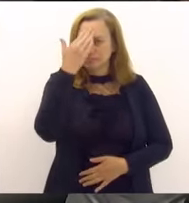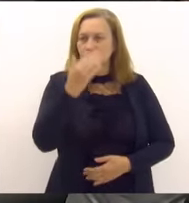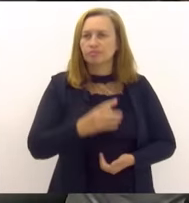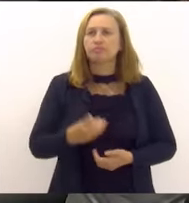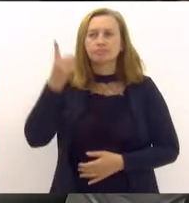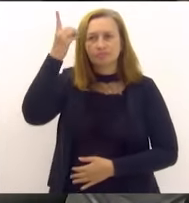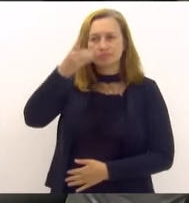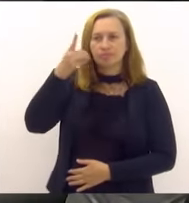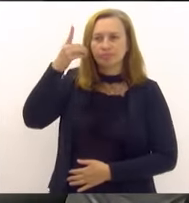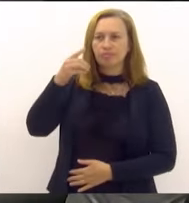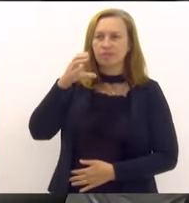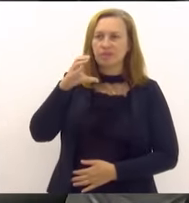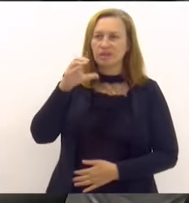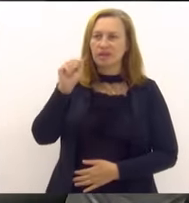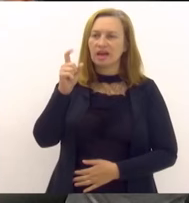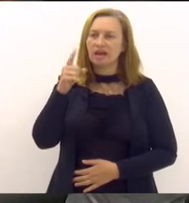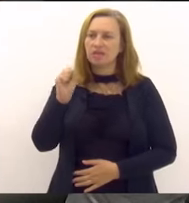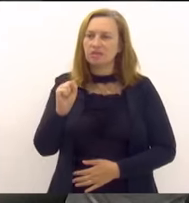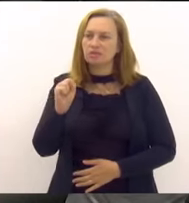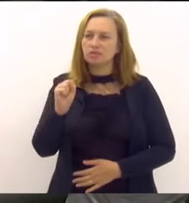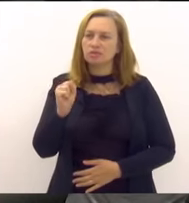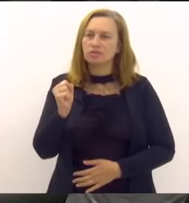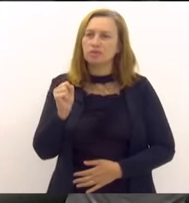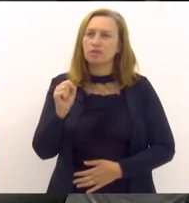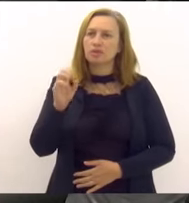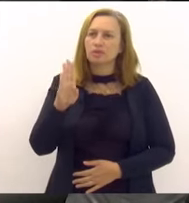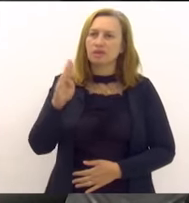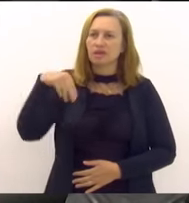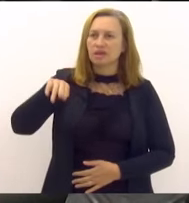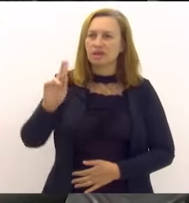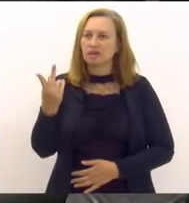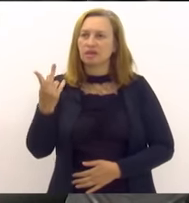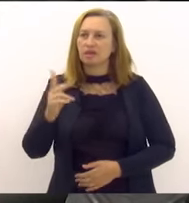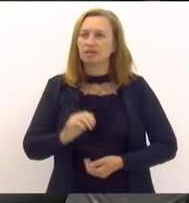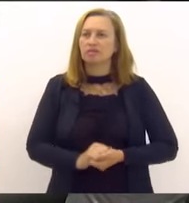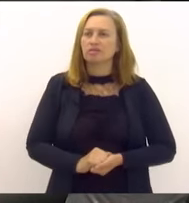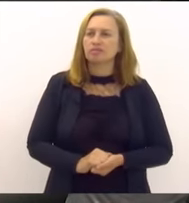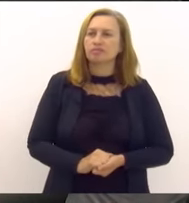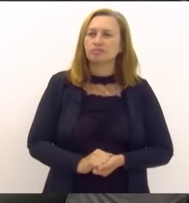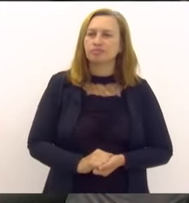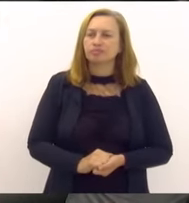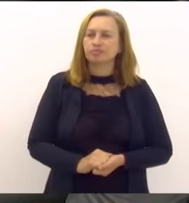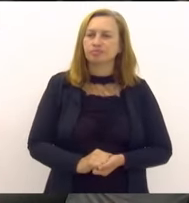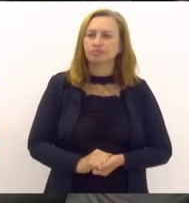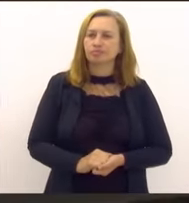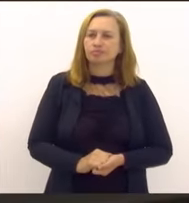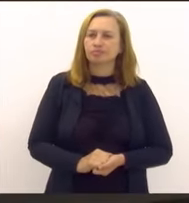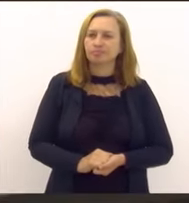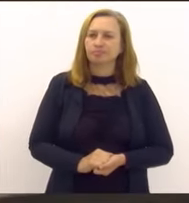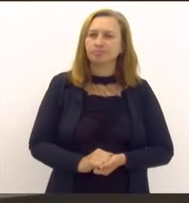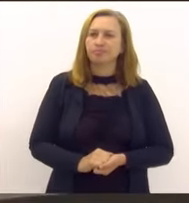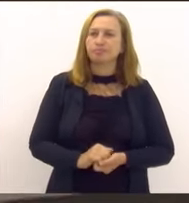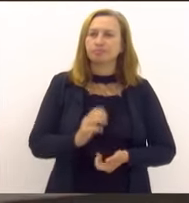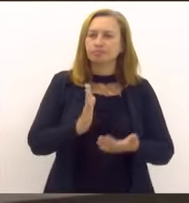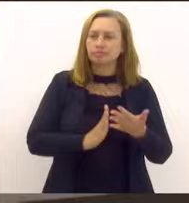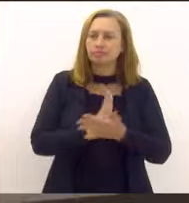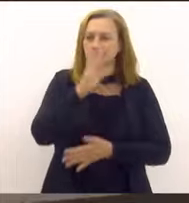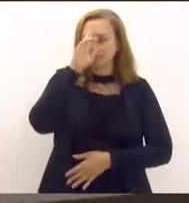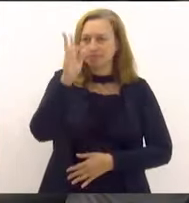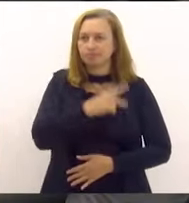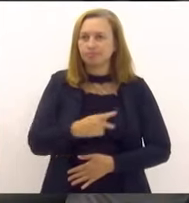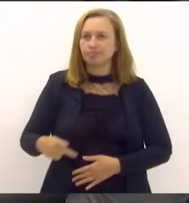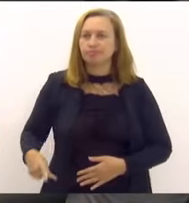Deputado Carlinhos BNH. Quantos votam aí? Quantos faltam? Falta quem? Quantos votam? Favorável, presidente, com o